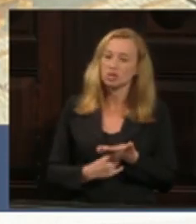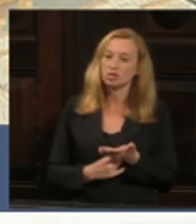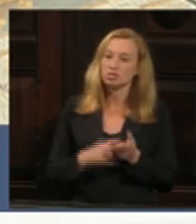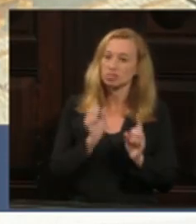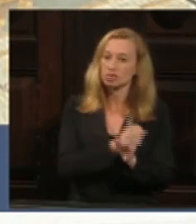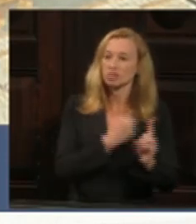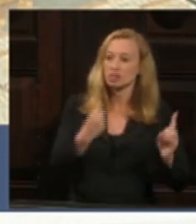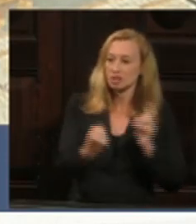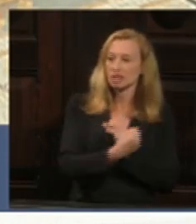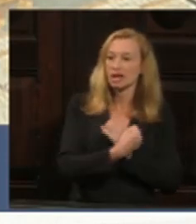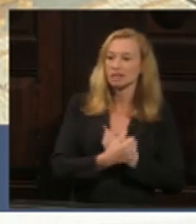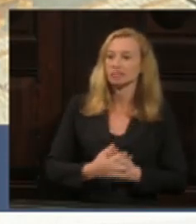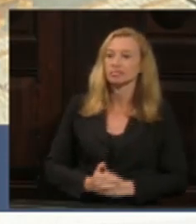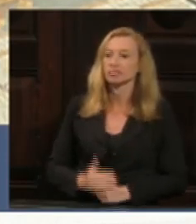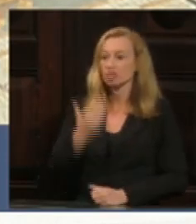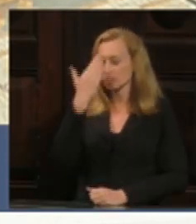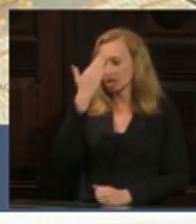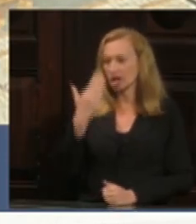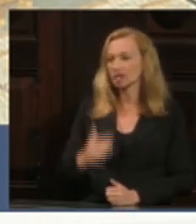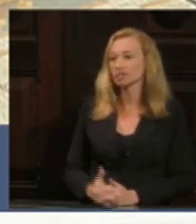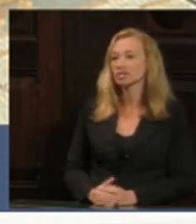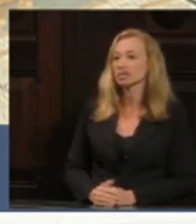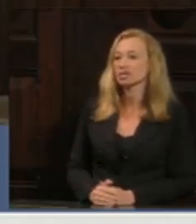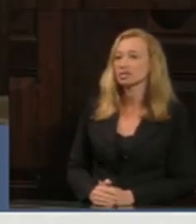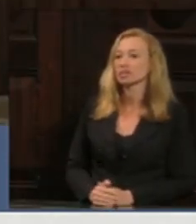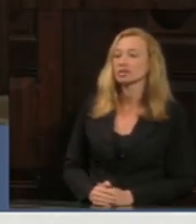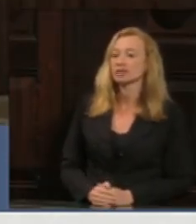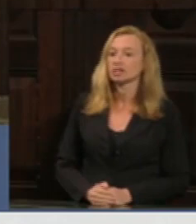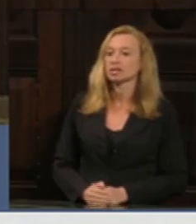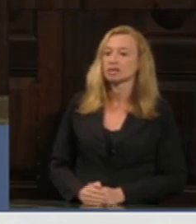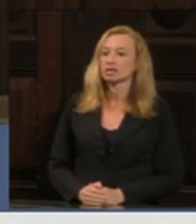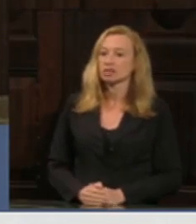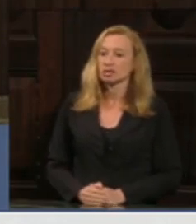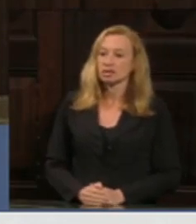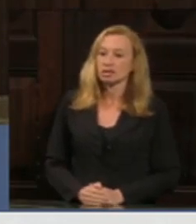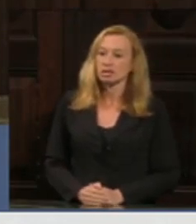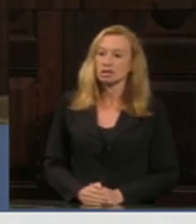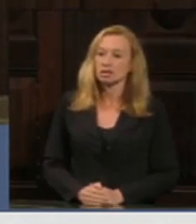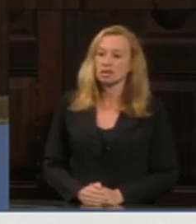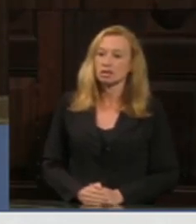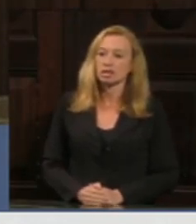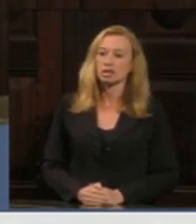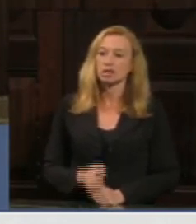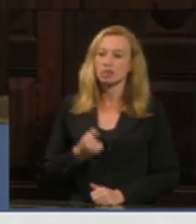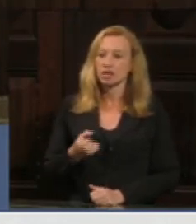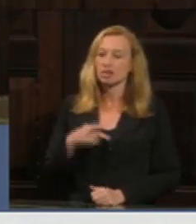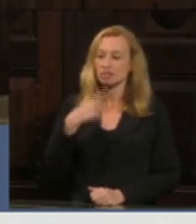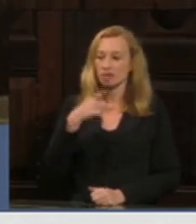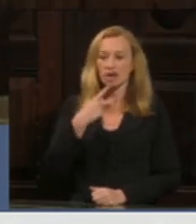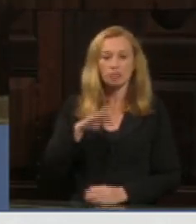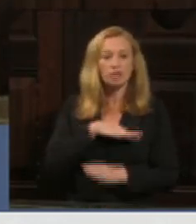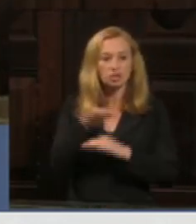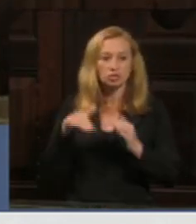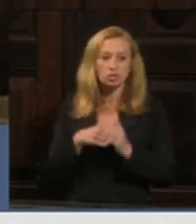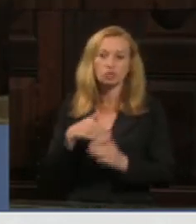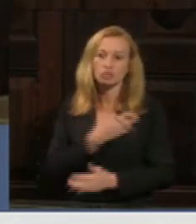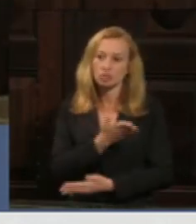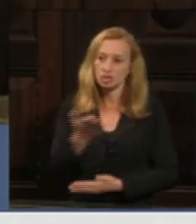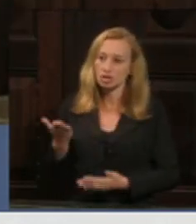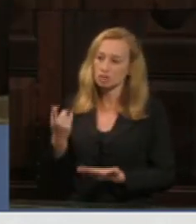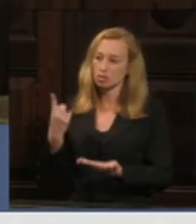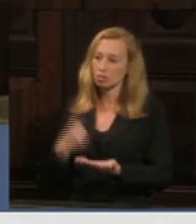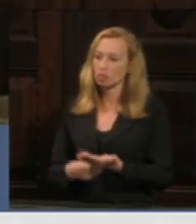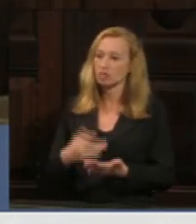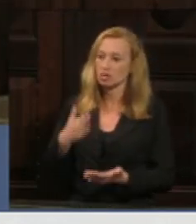Janeiro. Muito obrigado. Tenho certeza, meu deputado. E eu quero dizer a todos vocês que é um compromisso meu, e dito